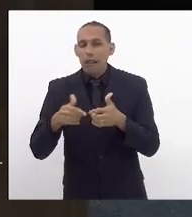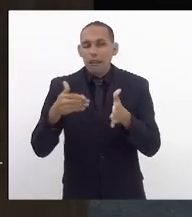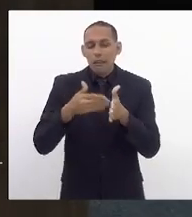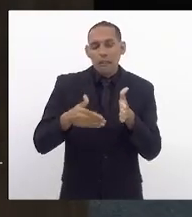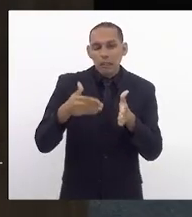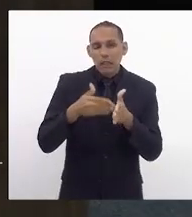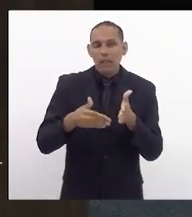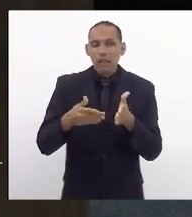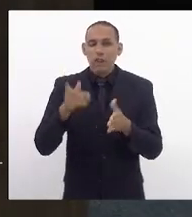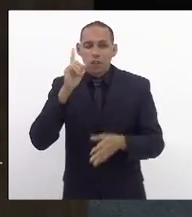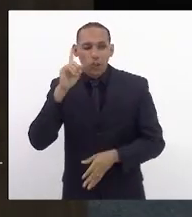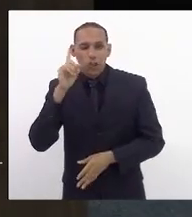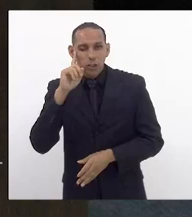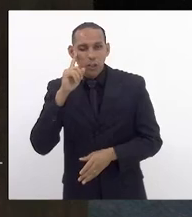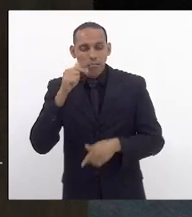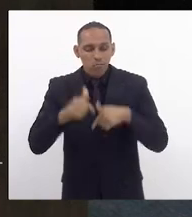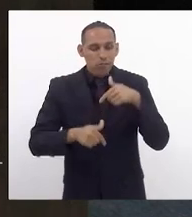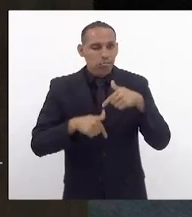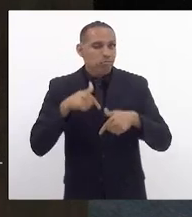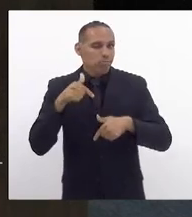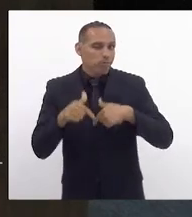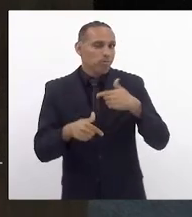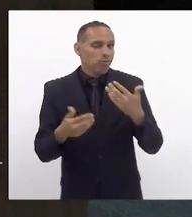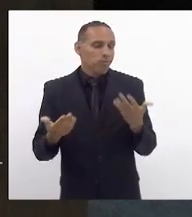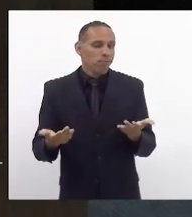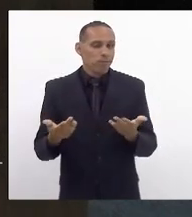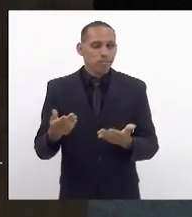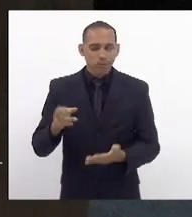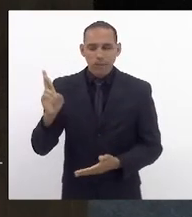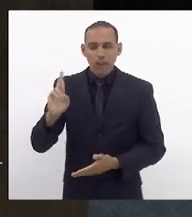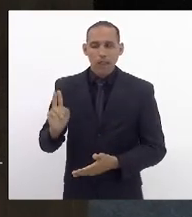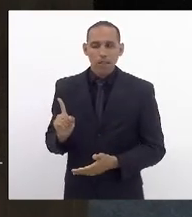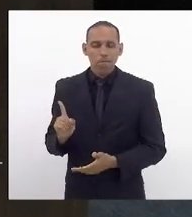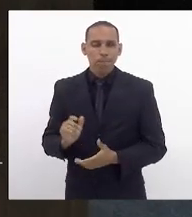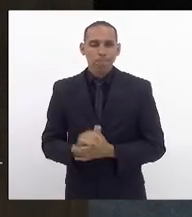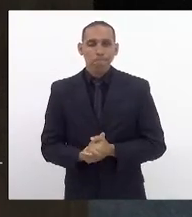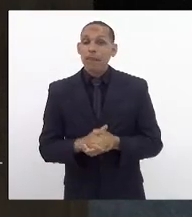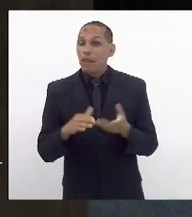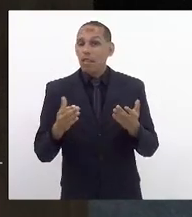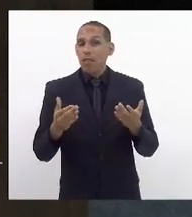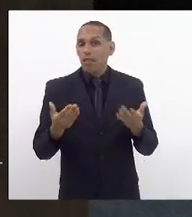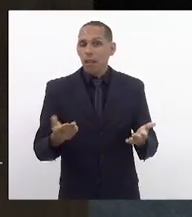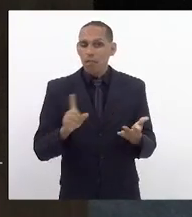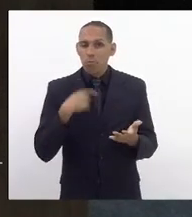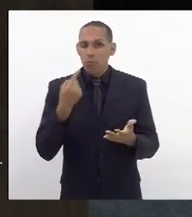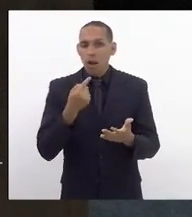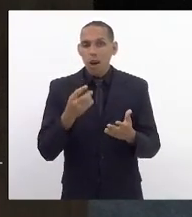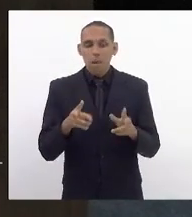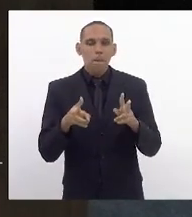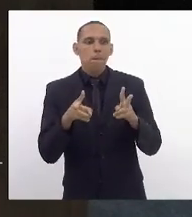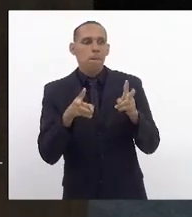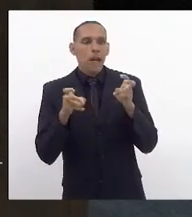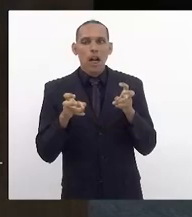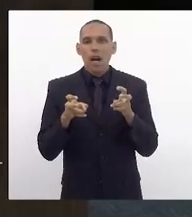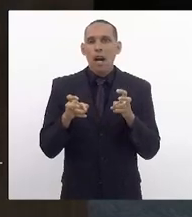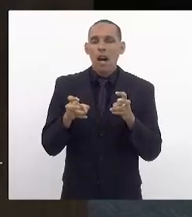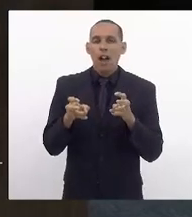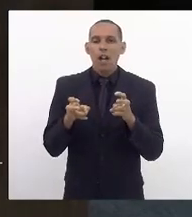a funcionar no dia a dia. Ora, como parte desse processo, que a gente percebeu foi o